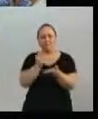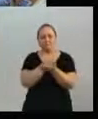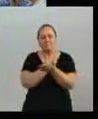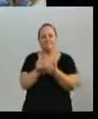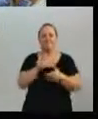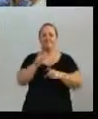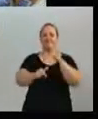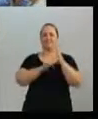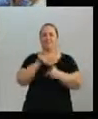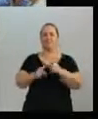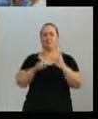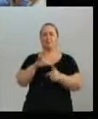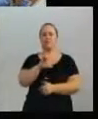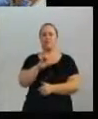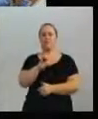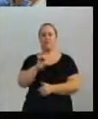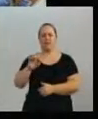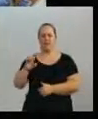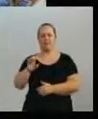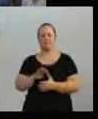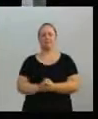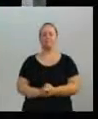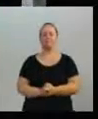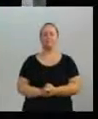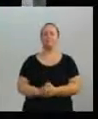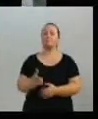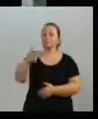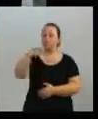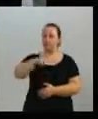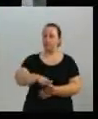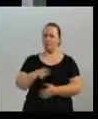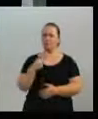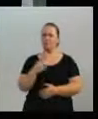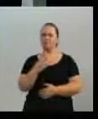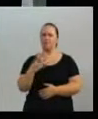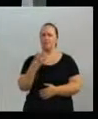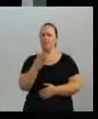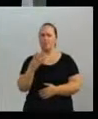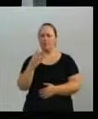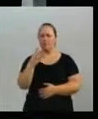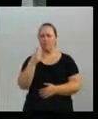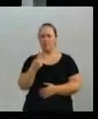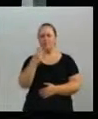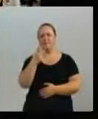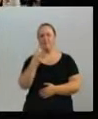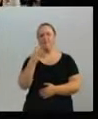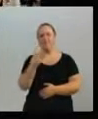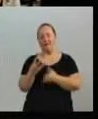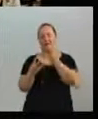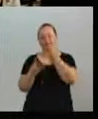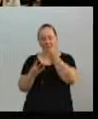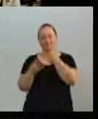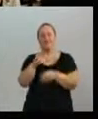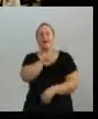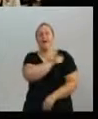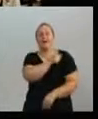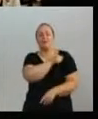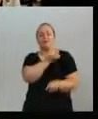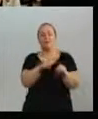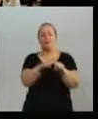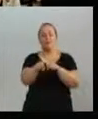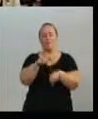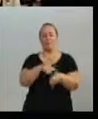do CIE. Foram, mais uma vez, 134 alunos que se formaram nesse espaço, nesse momento. É